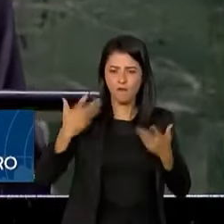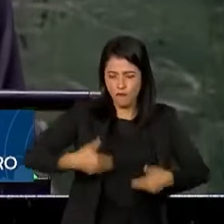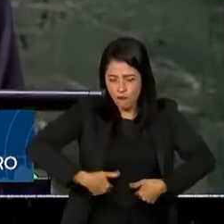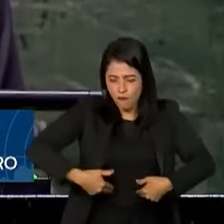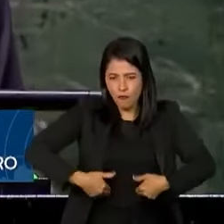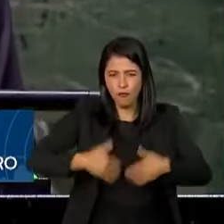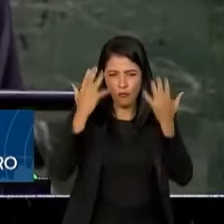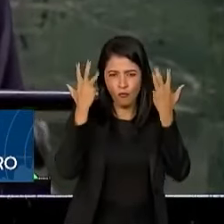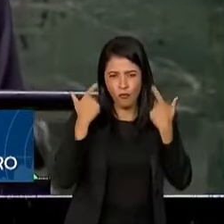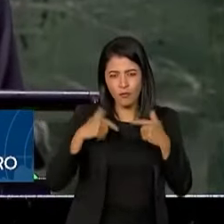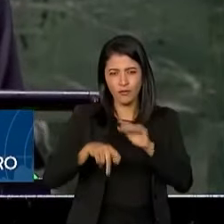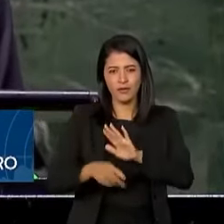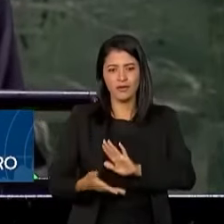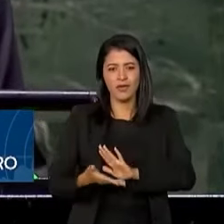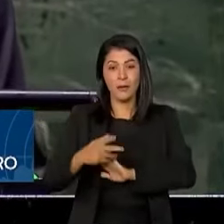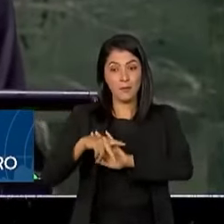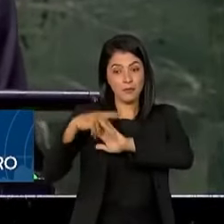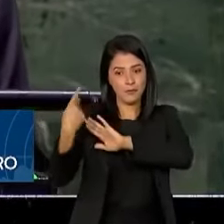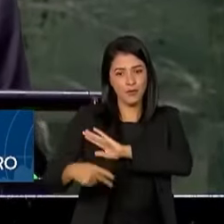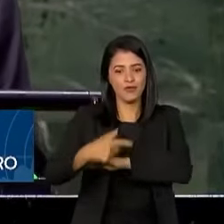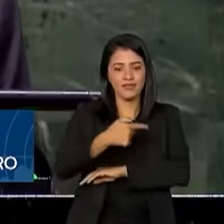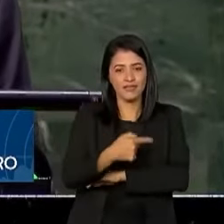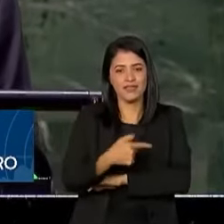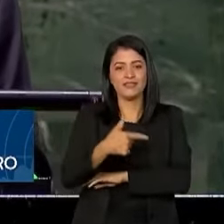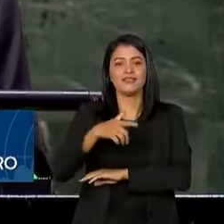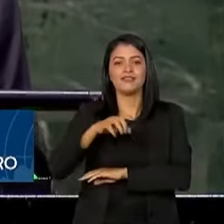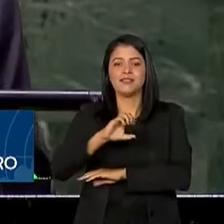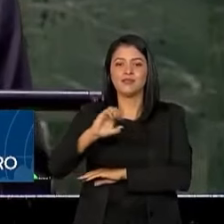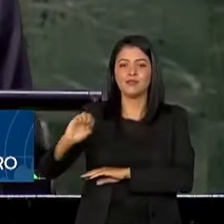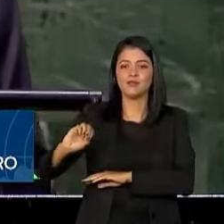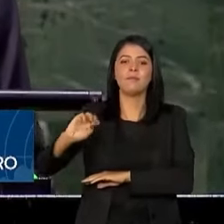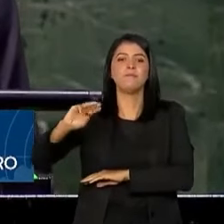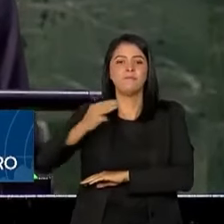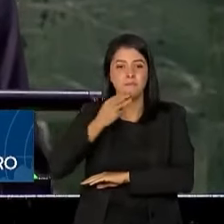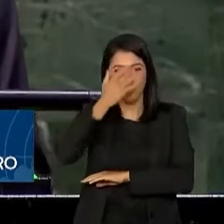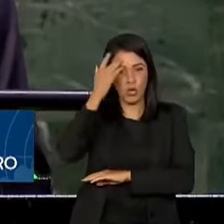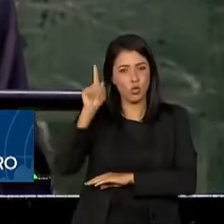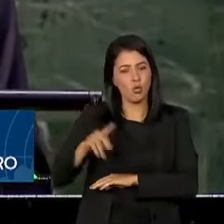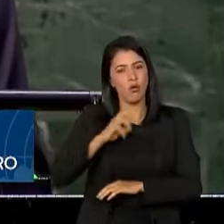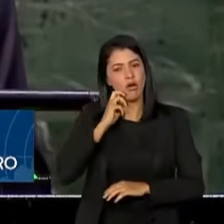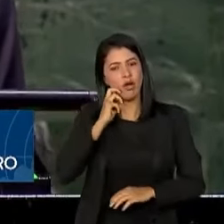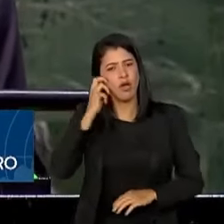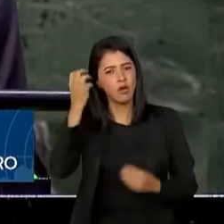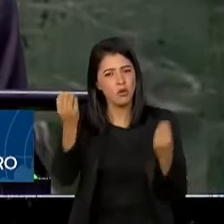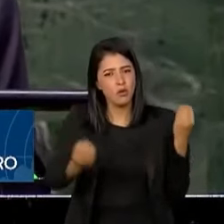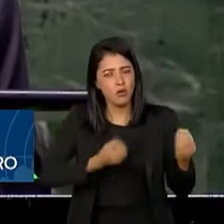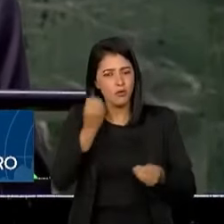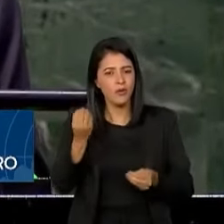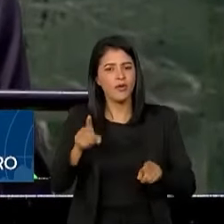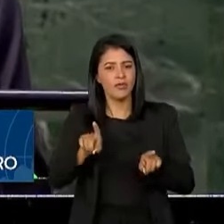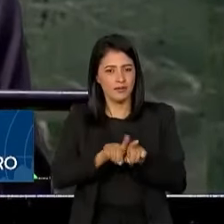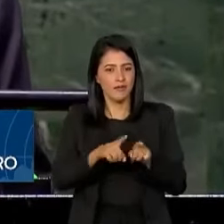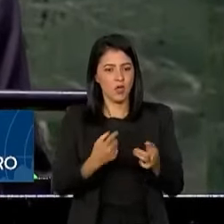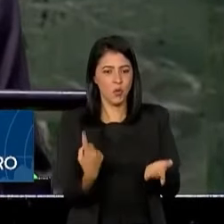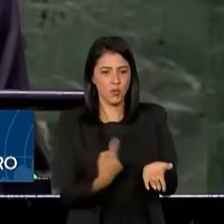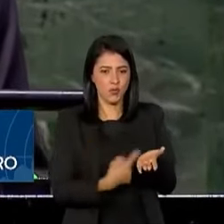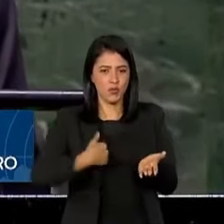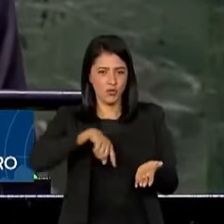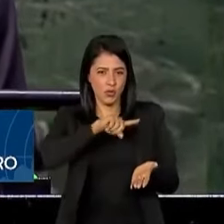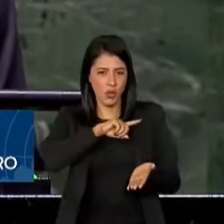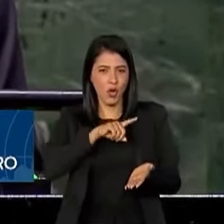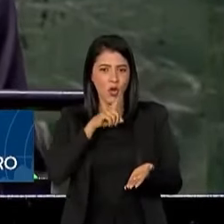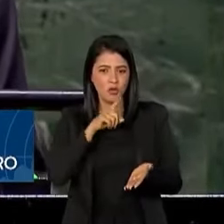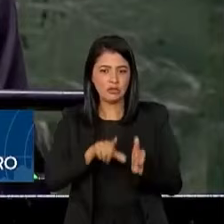aí ficou ficou como tradição e nesse 79 anos é